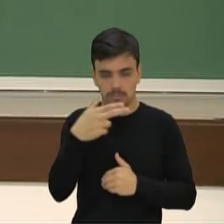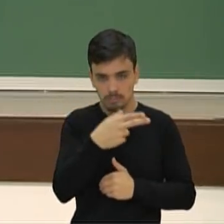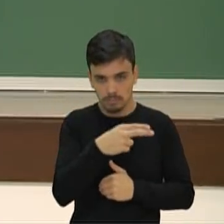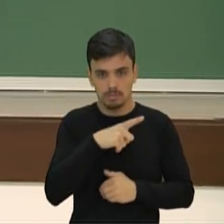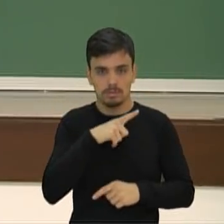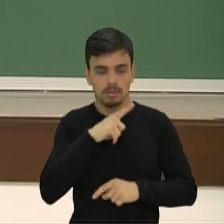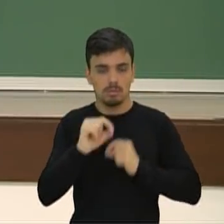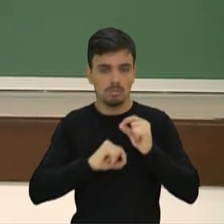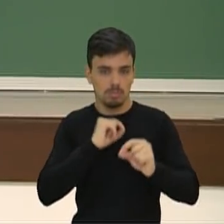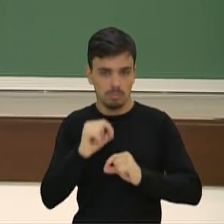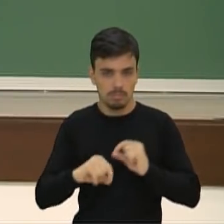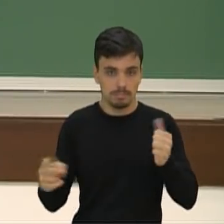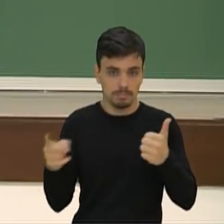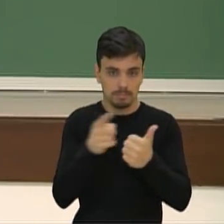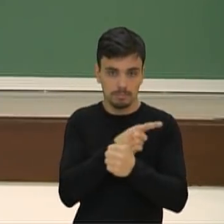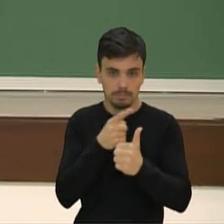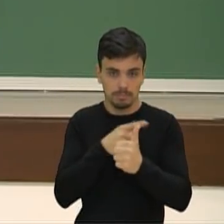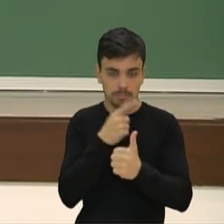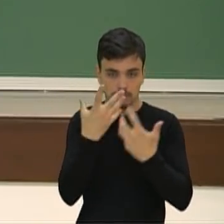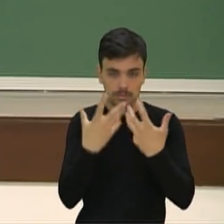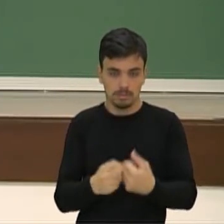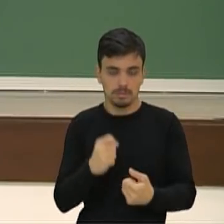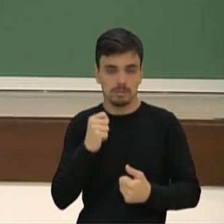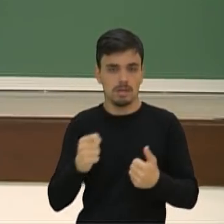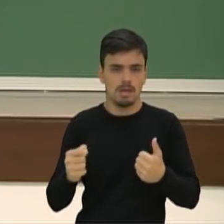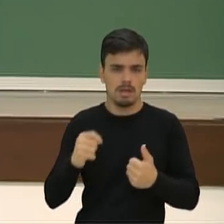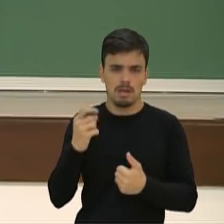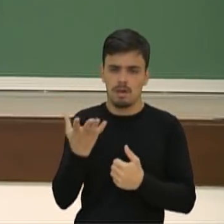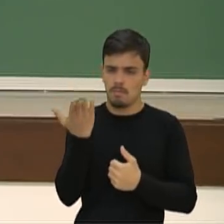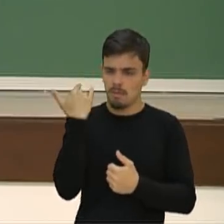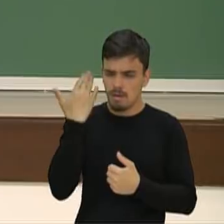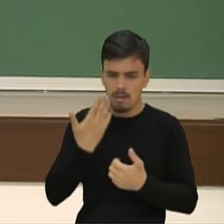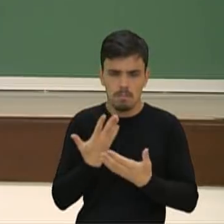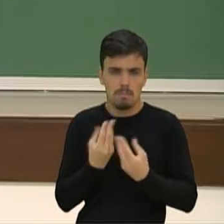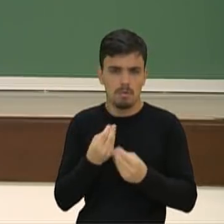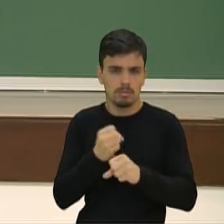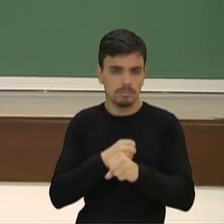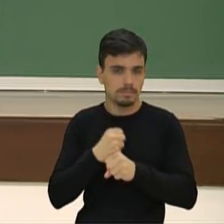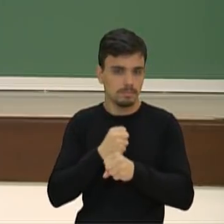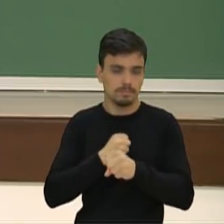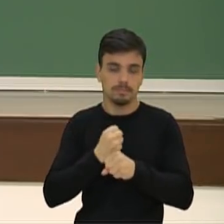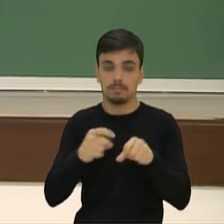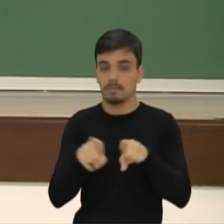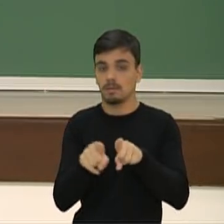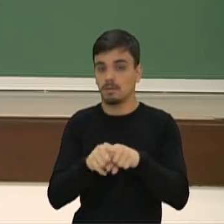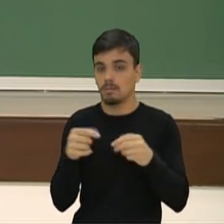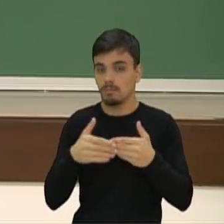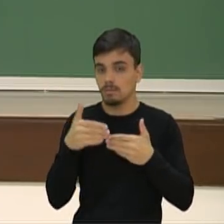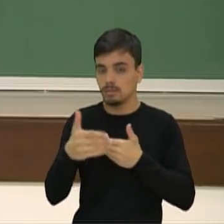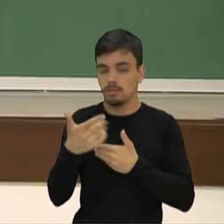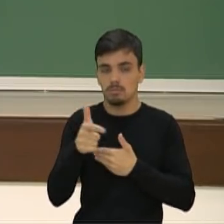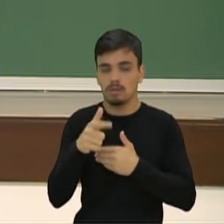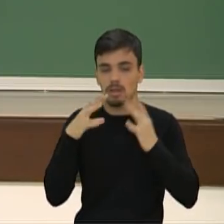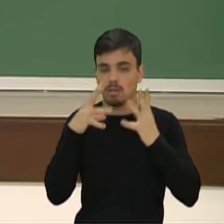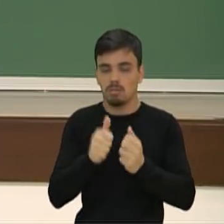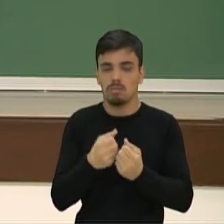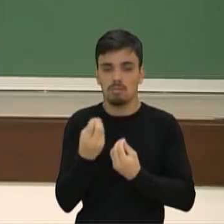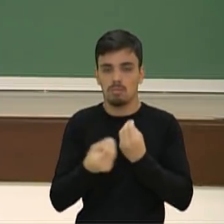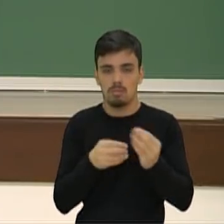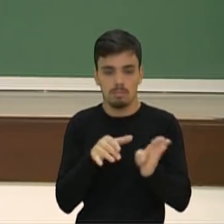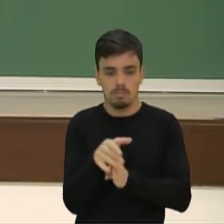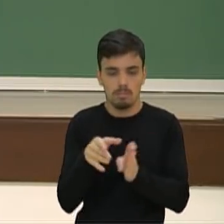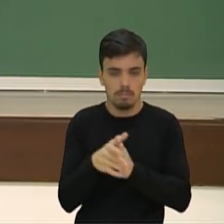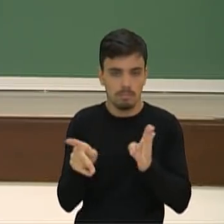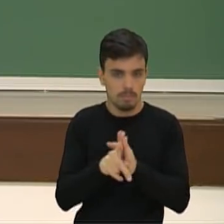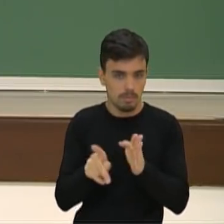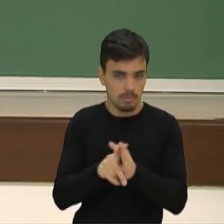levando em consideração que as primeiras adotadas foram há muito tempo atrás, num passado muito remoto. Apesar deles não terem toda aquela instrução